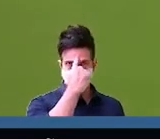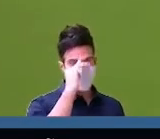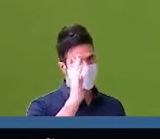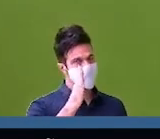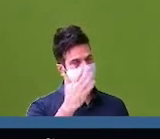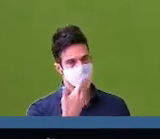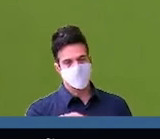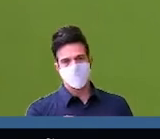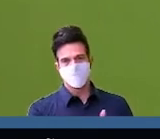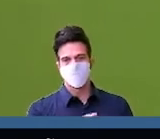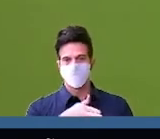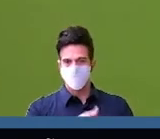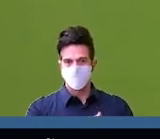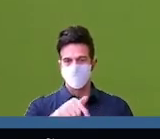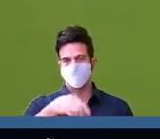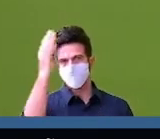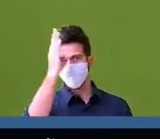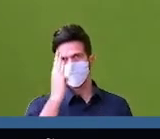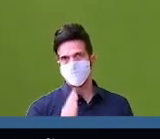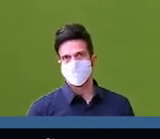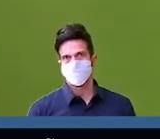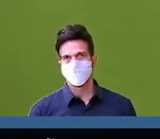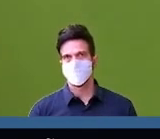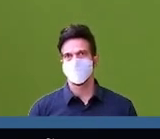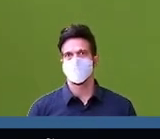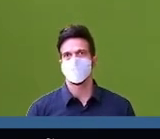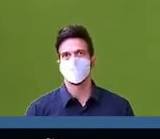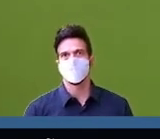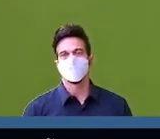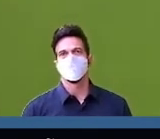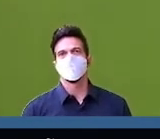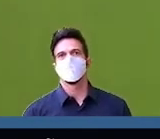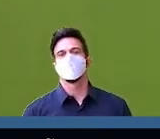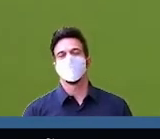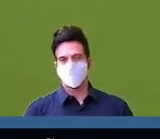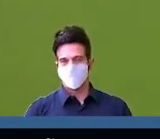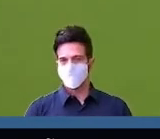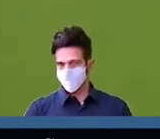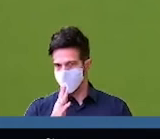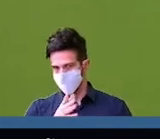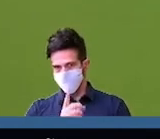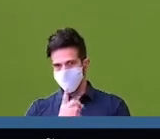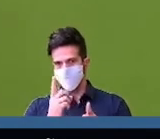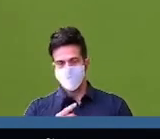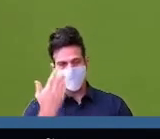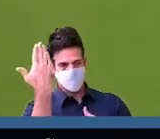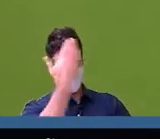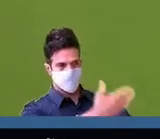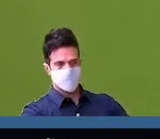Maranhão e que já tinha também sido detectada aqui num país fronteiriço que é a Argentina. Fronteiriço aqui